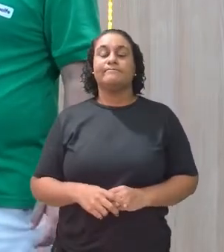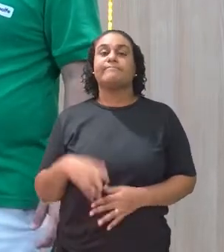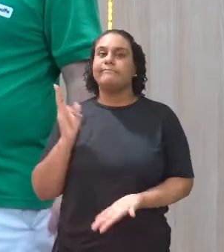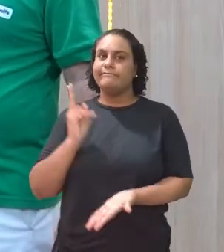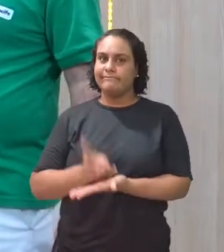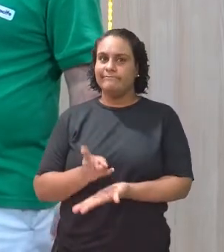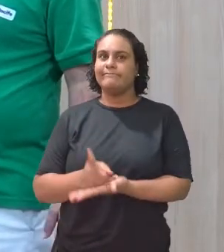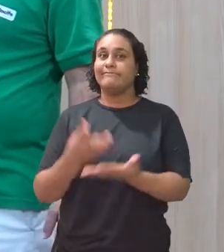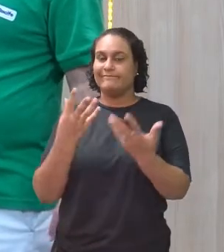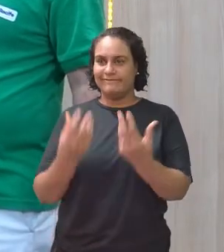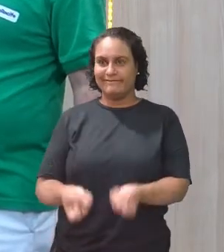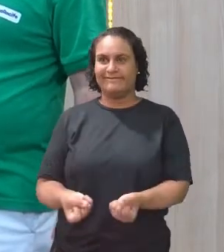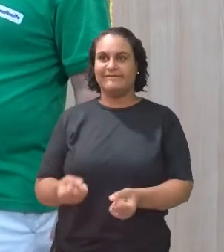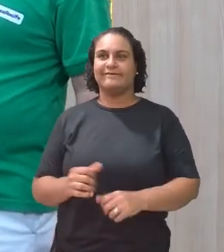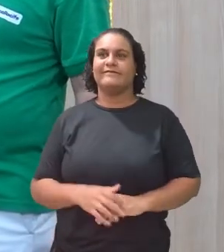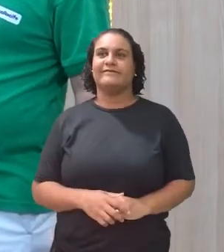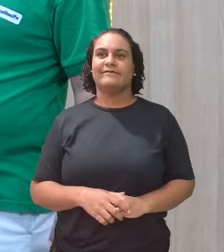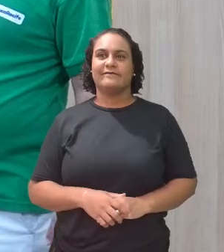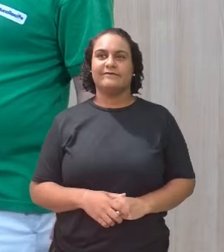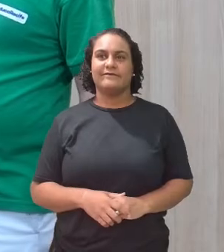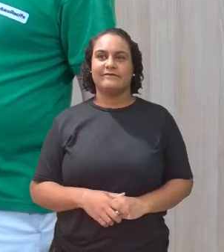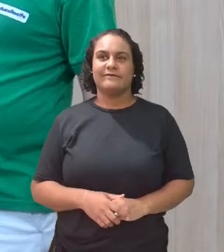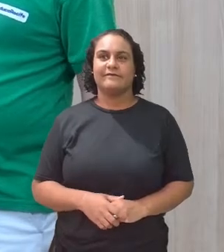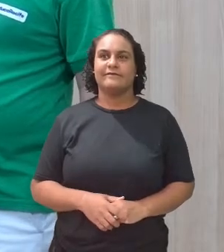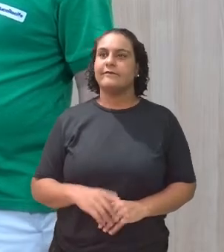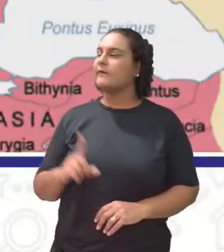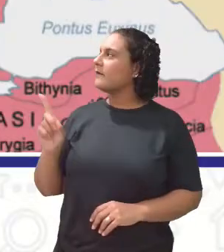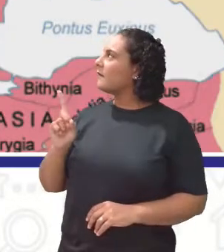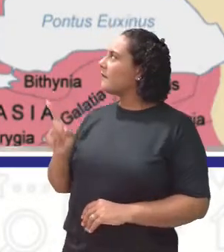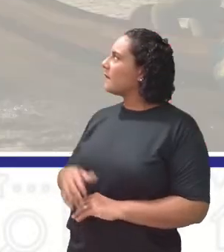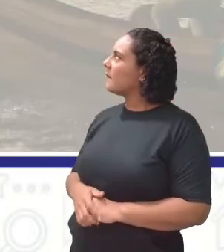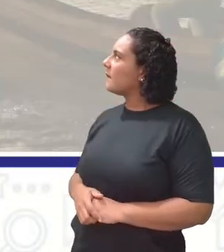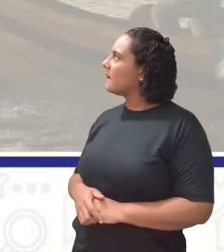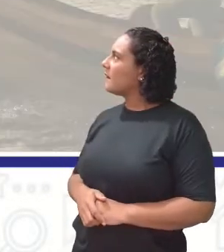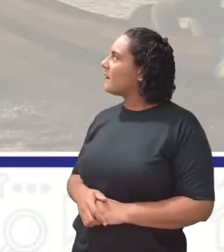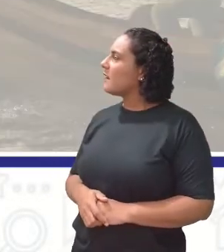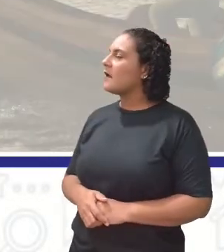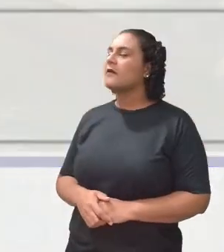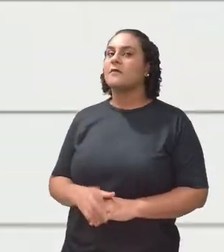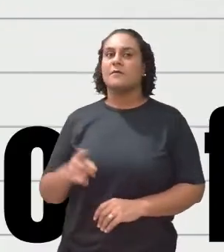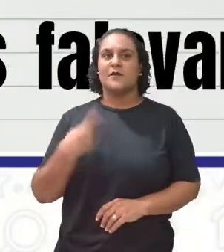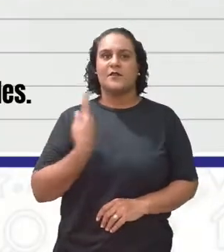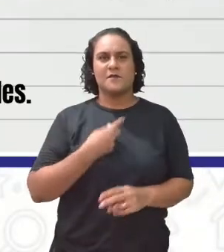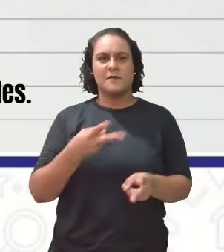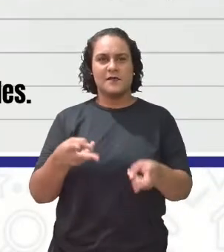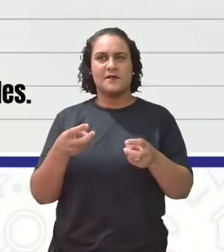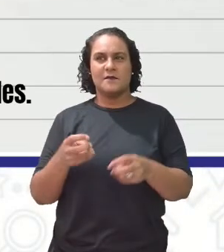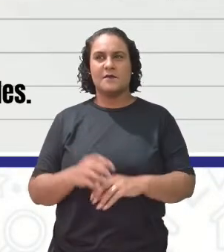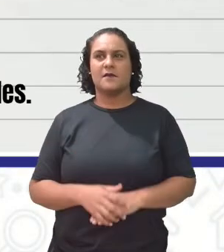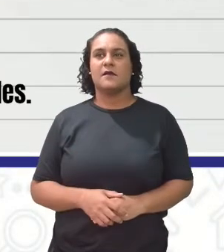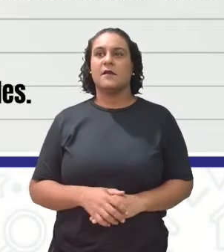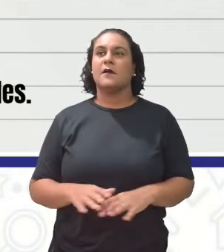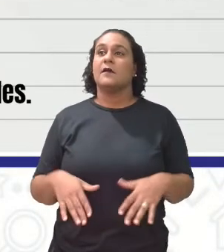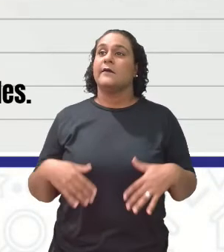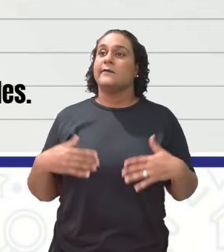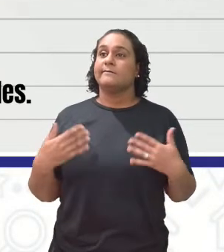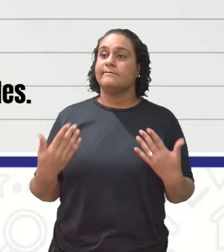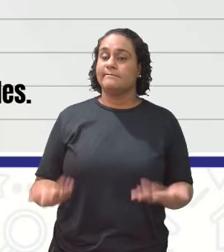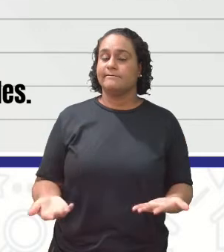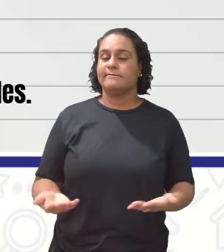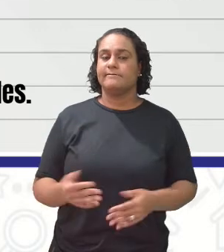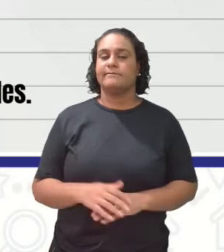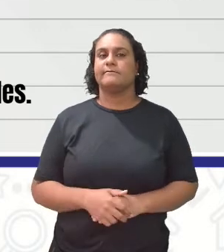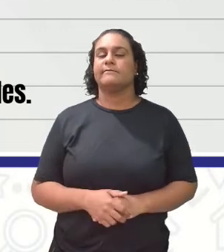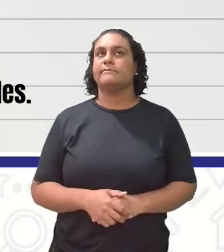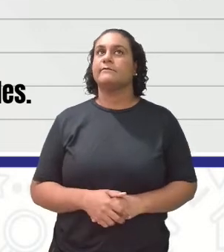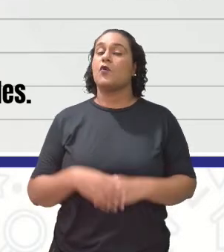vamos continuar aqui, ó. Então, aí, ó, é a animaçãozinha aí para a gente ver. Aí, vejam, como